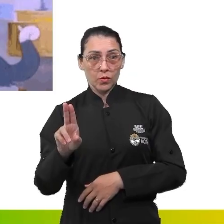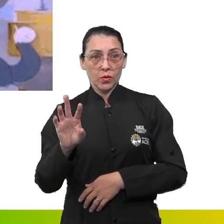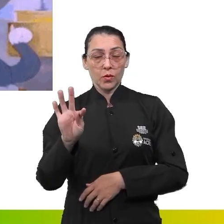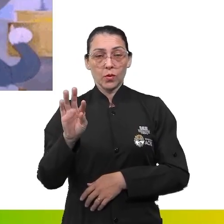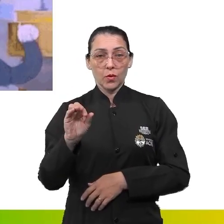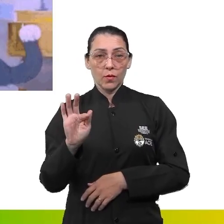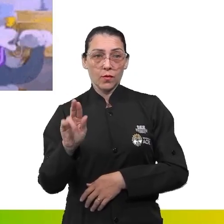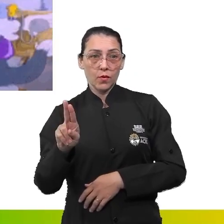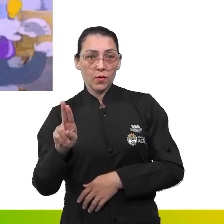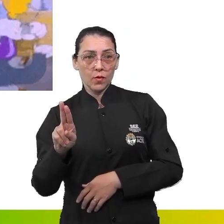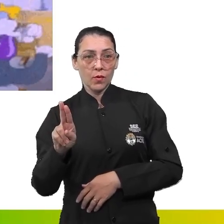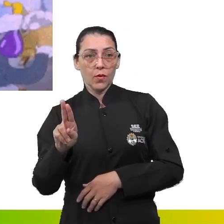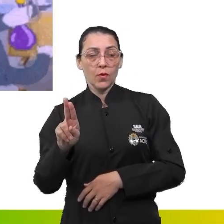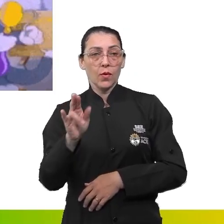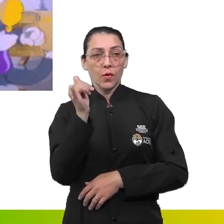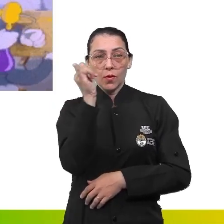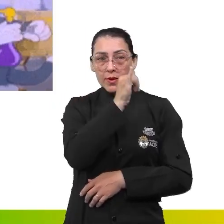tofu.